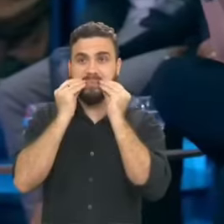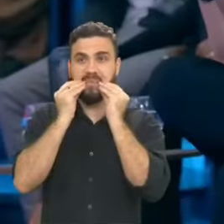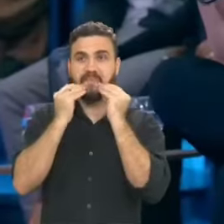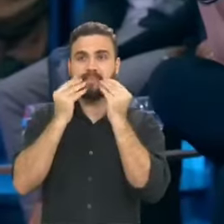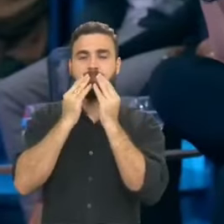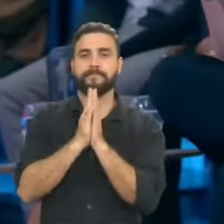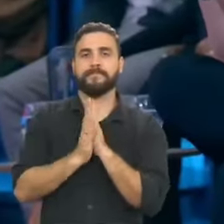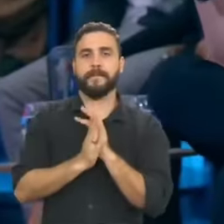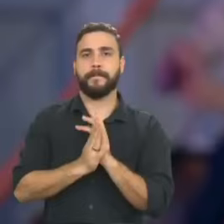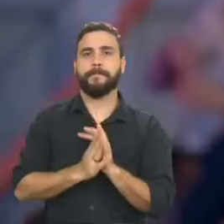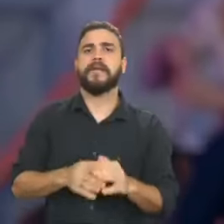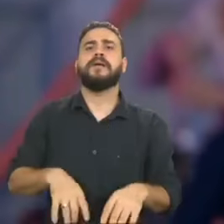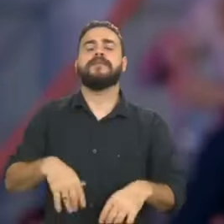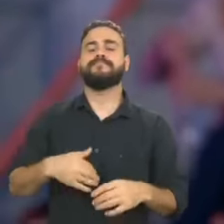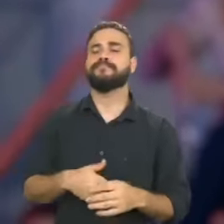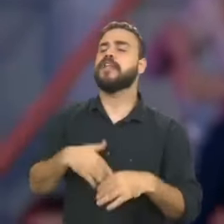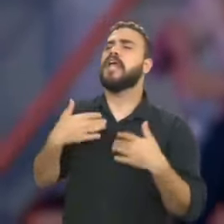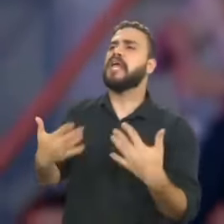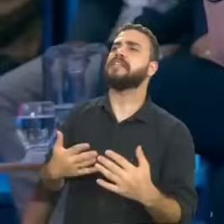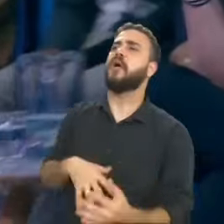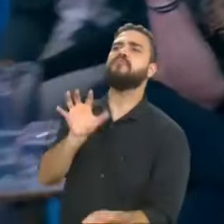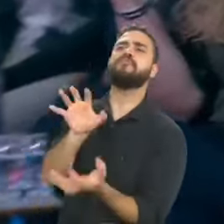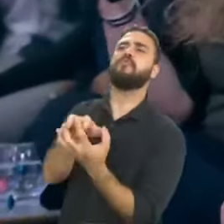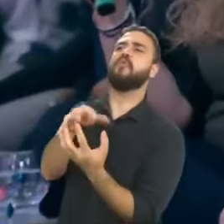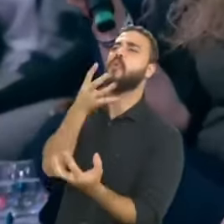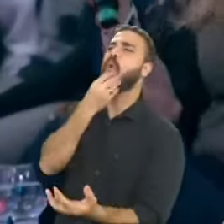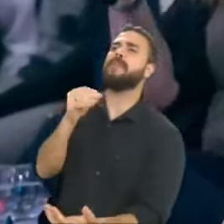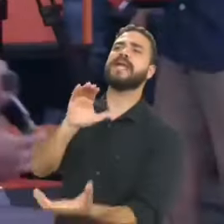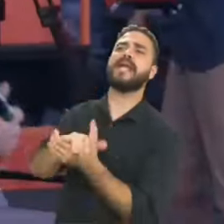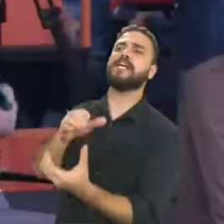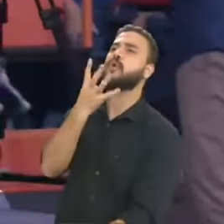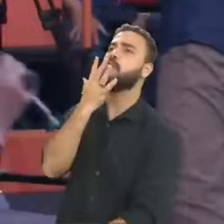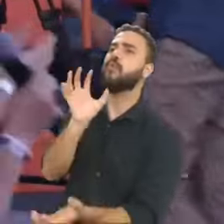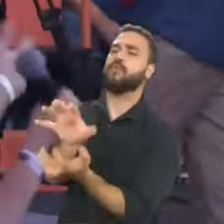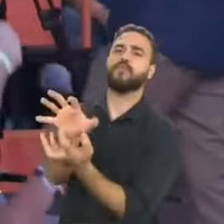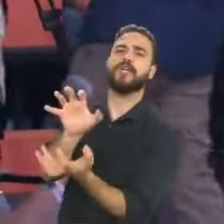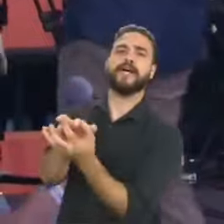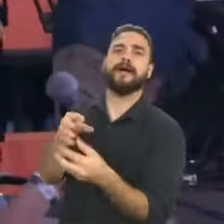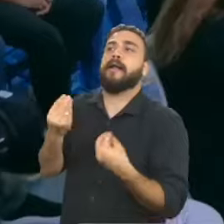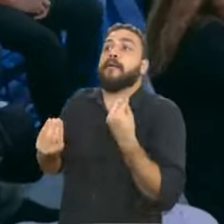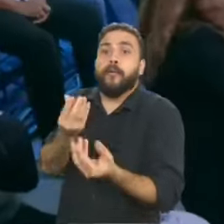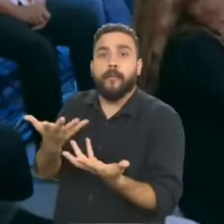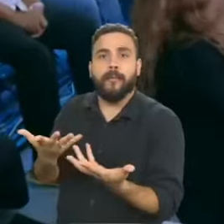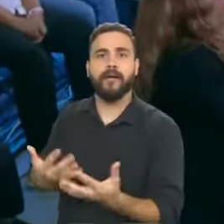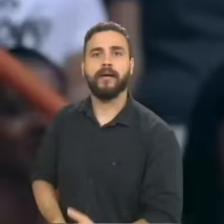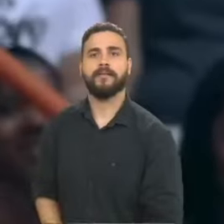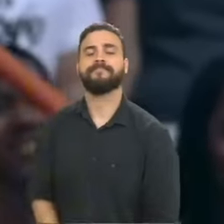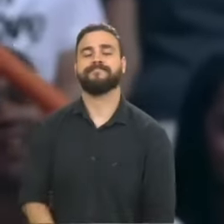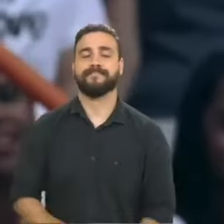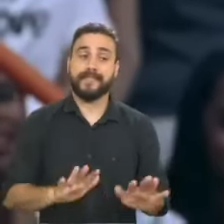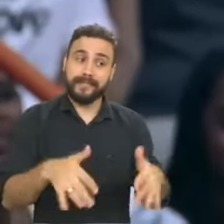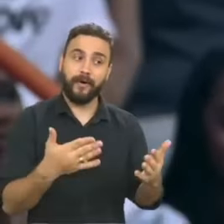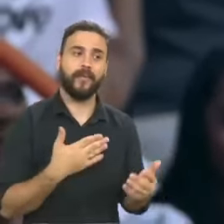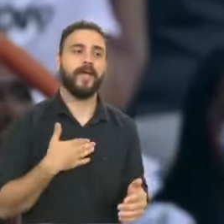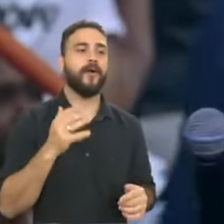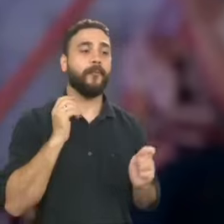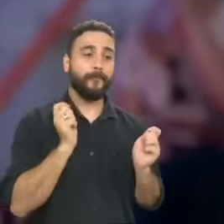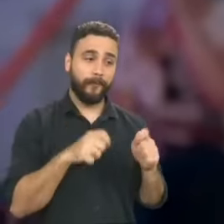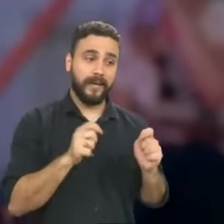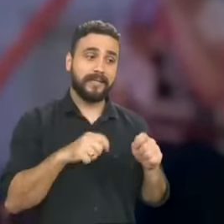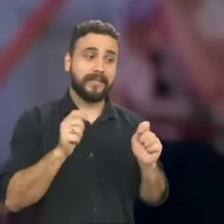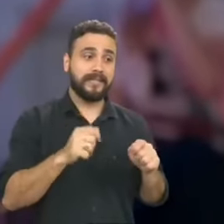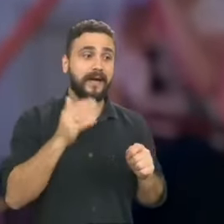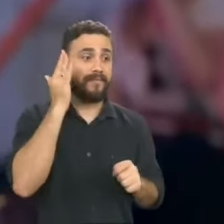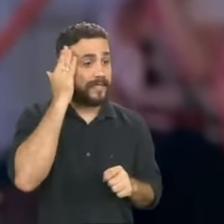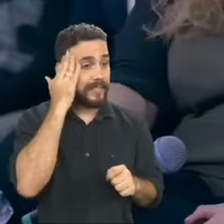né? Talvez eu ia chamar ele pra ver o filme do Crocodilo Dundee comigo. Porque teria que saber mais. Mas